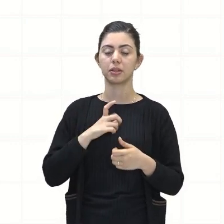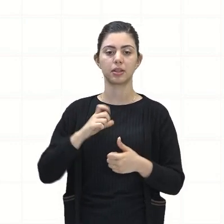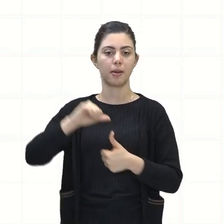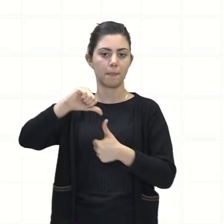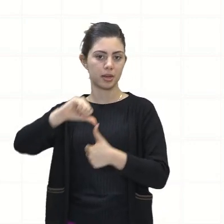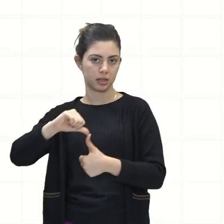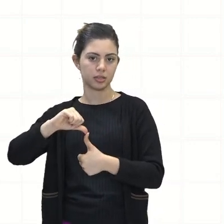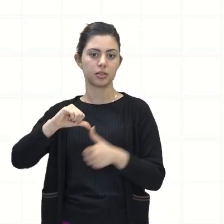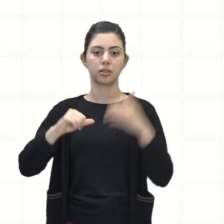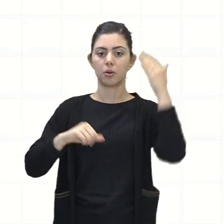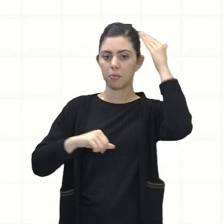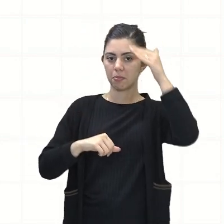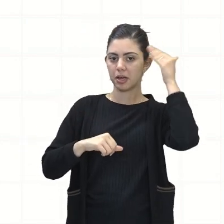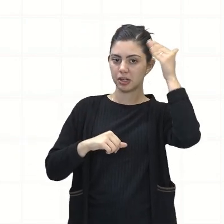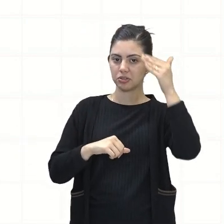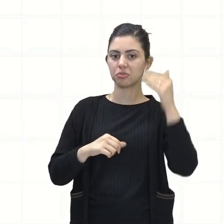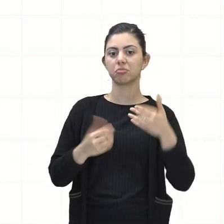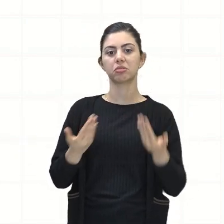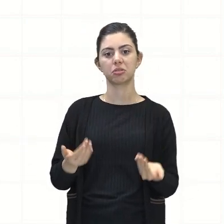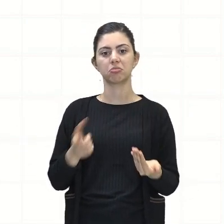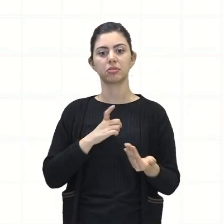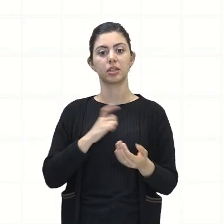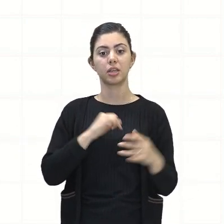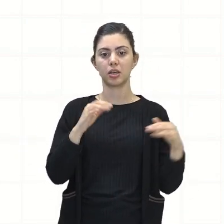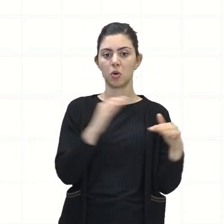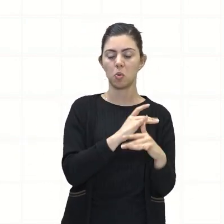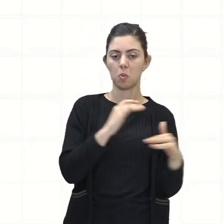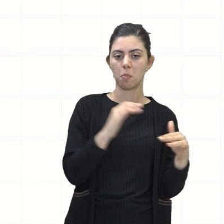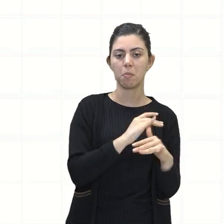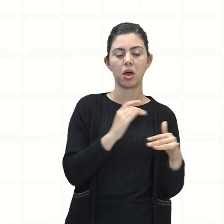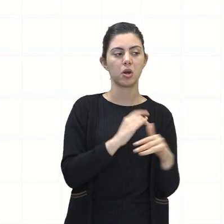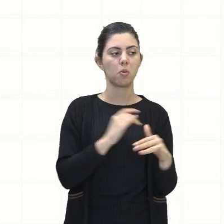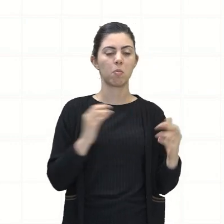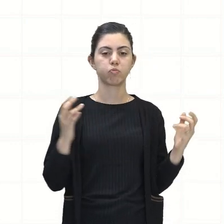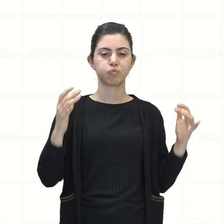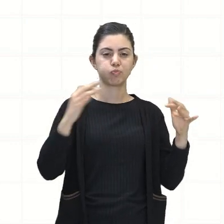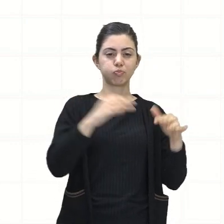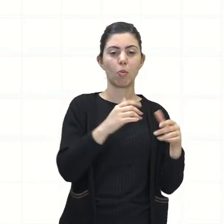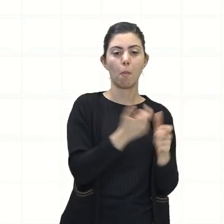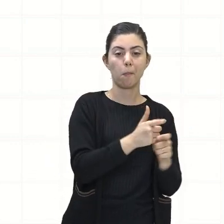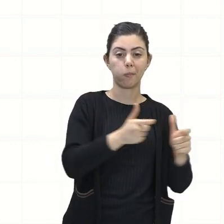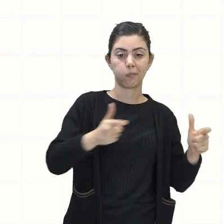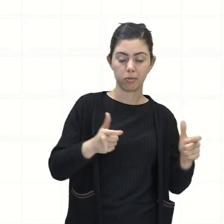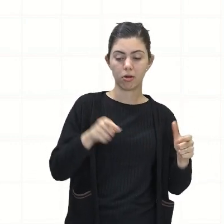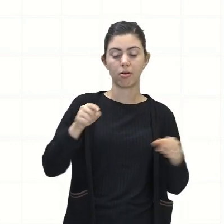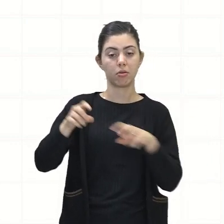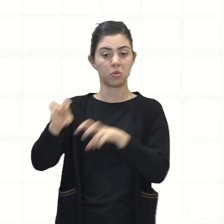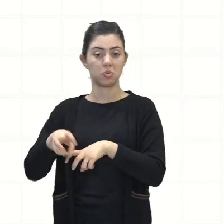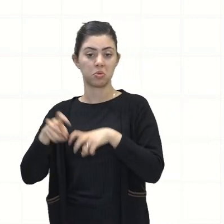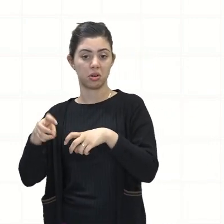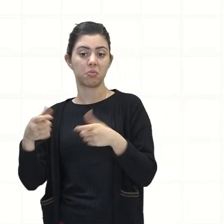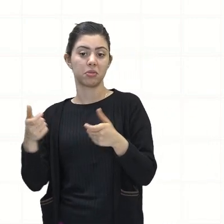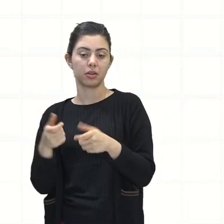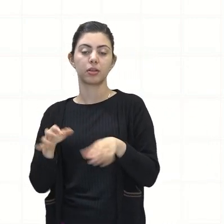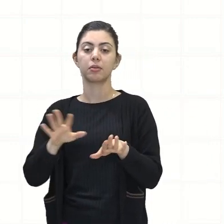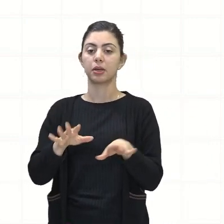Central e México, né? É muito mais gente, a proporção é muito maior entre urbano e rural. E na América do Sul, que é a maioria,